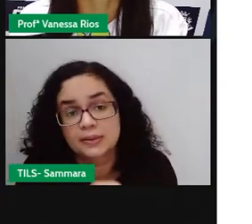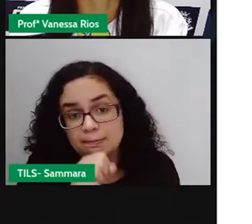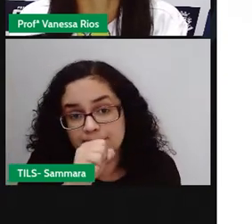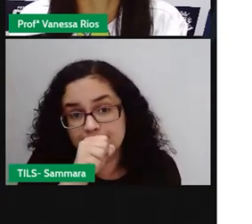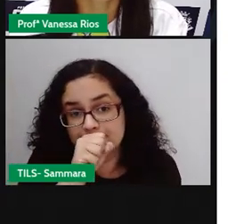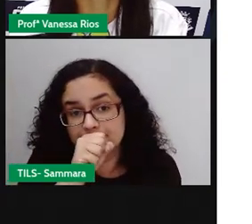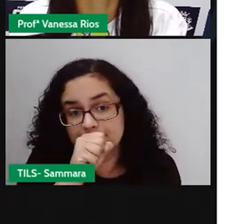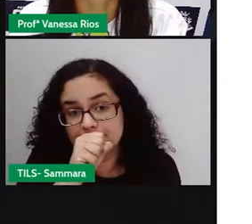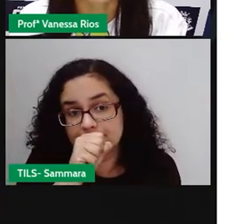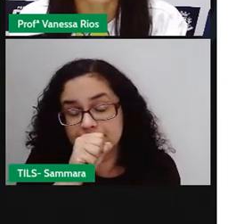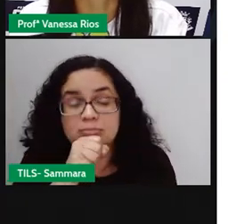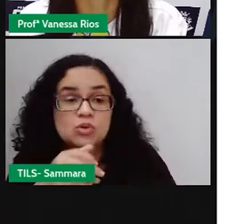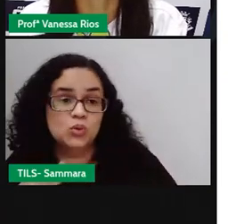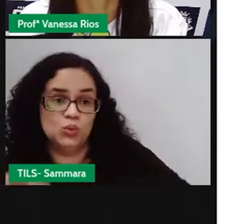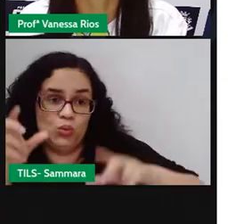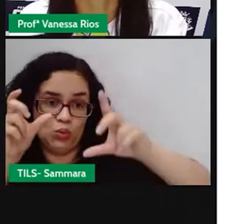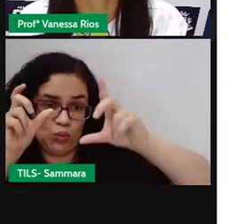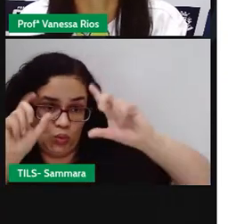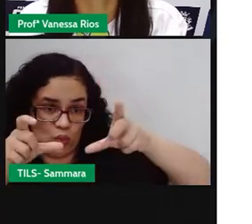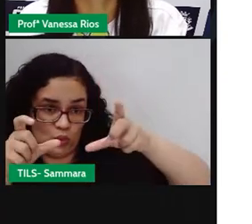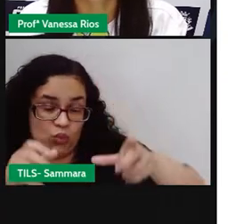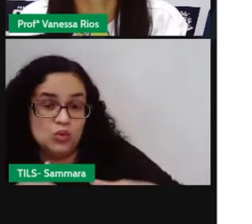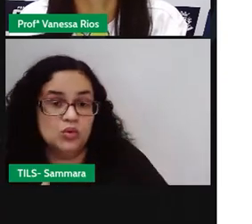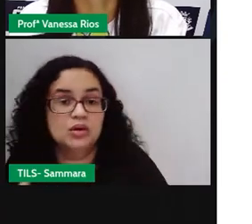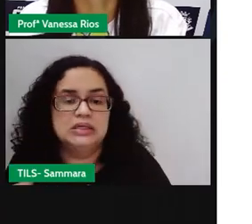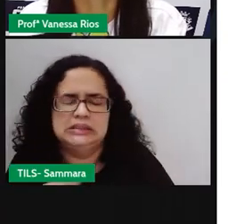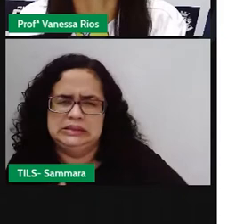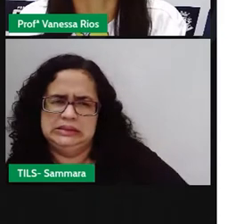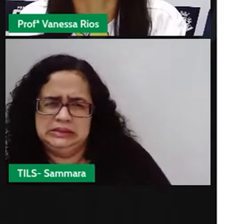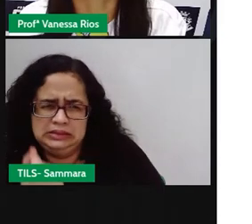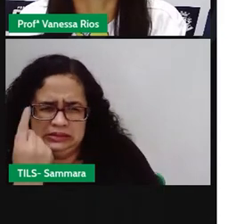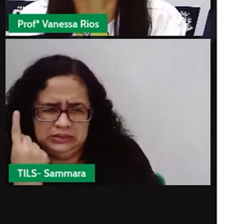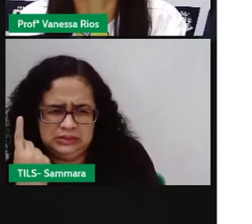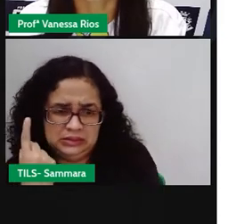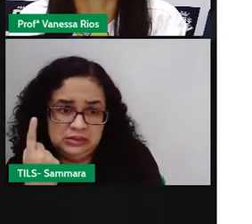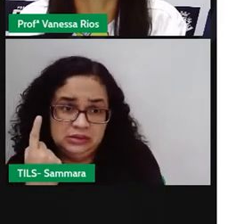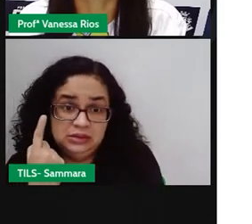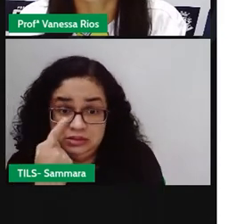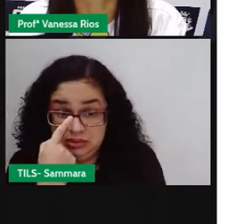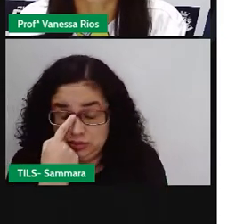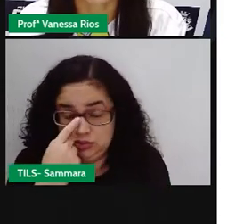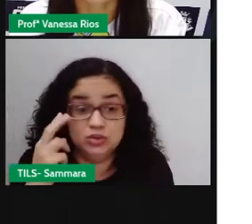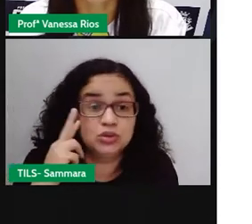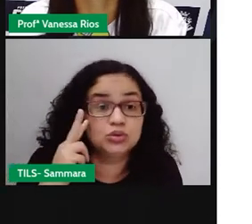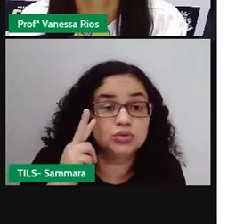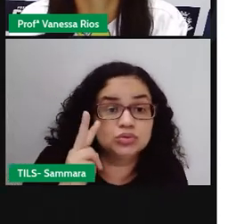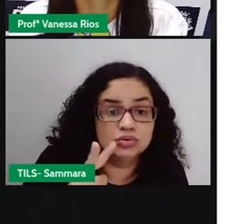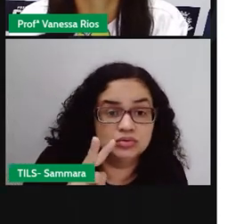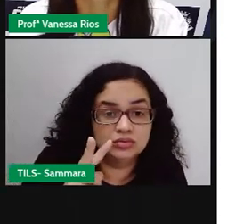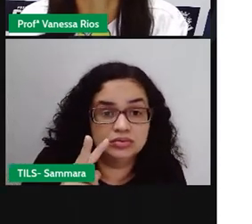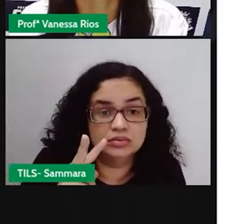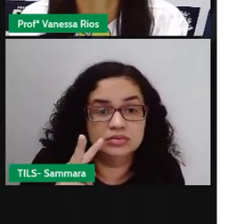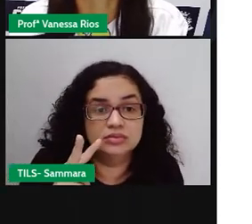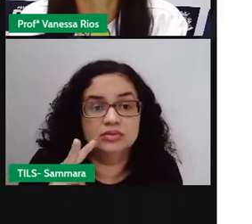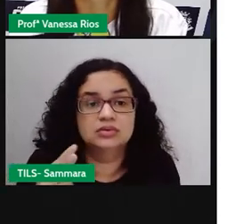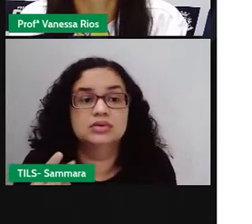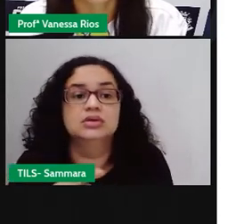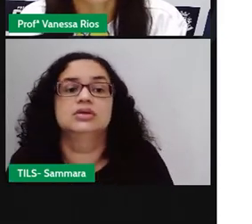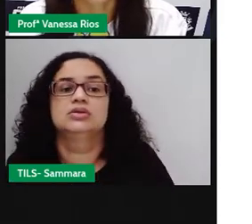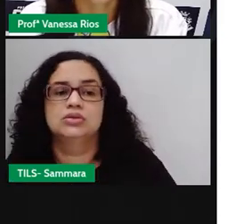Quando ia passando por um lugar onde o caminho era muito esquisito, por só se ver mato e já